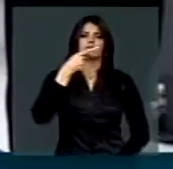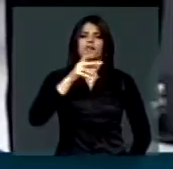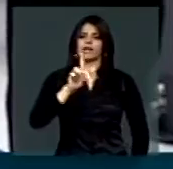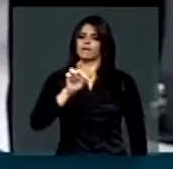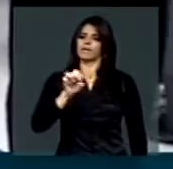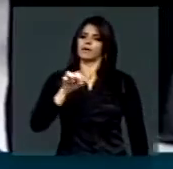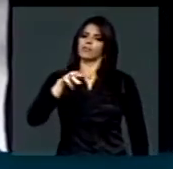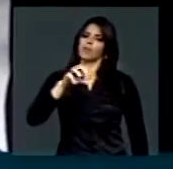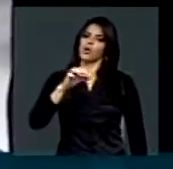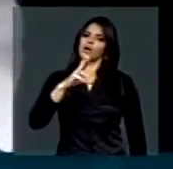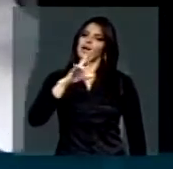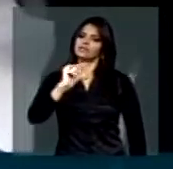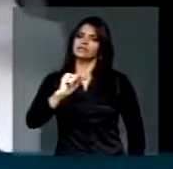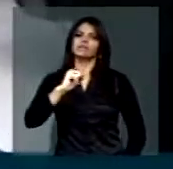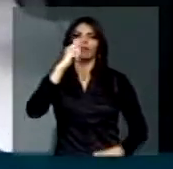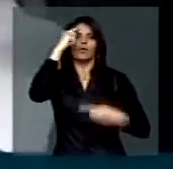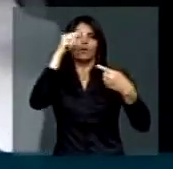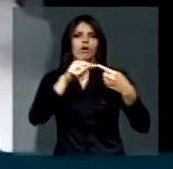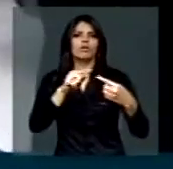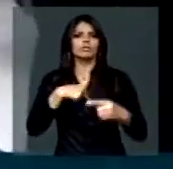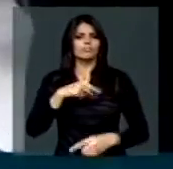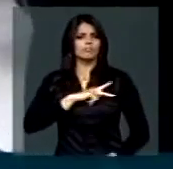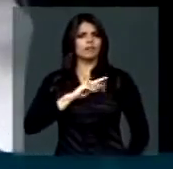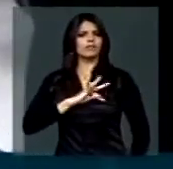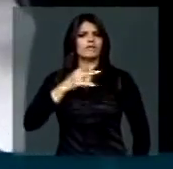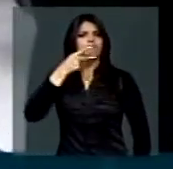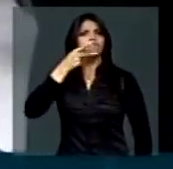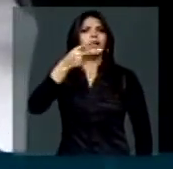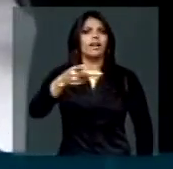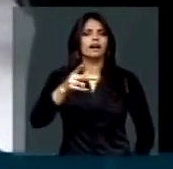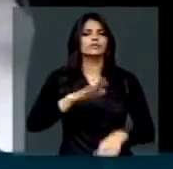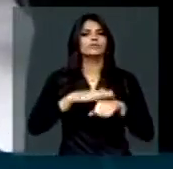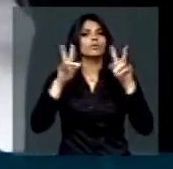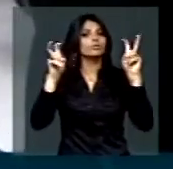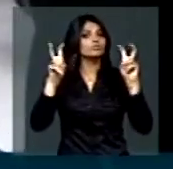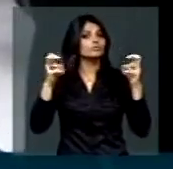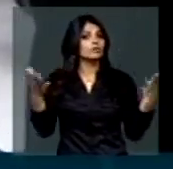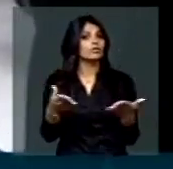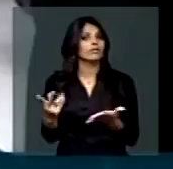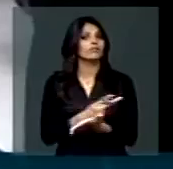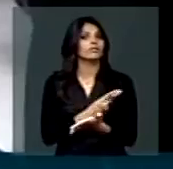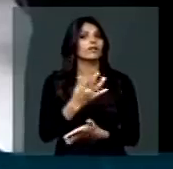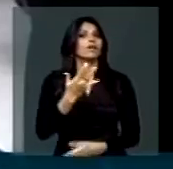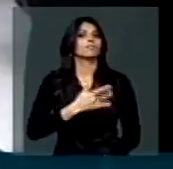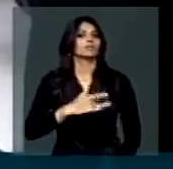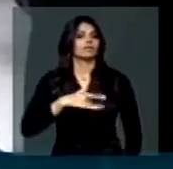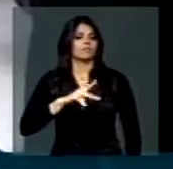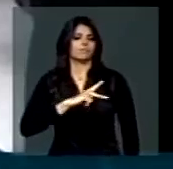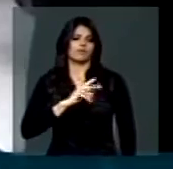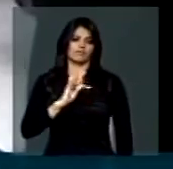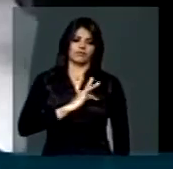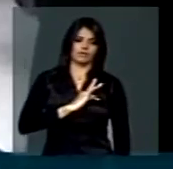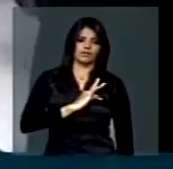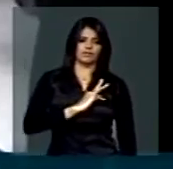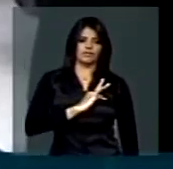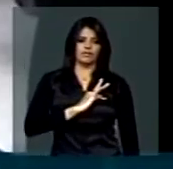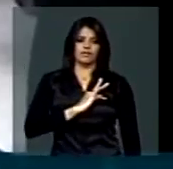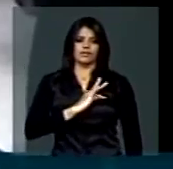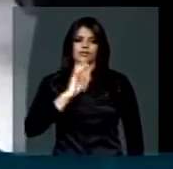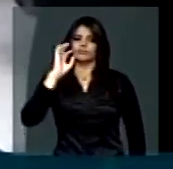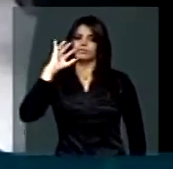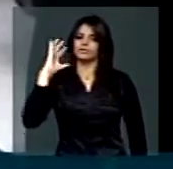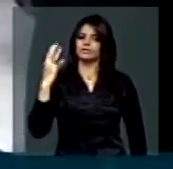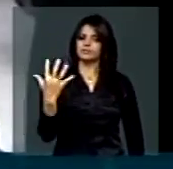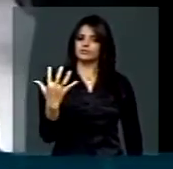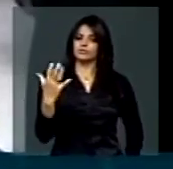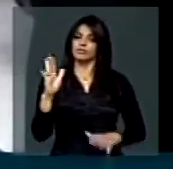democrata, venha aqui, né, e se manifeste em relação a isso. O que é lamentável é o PT decidir